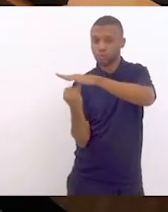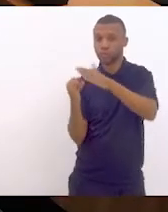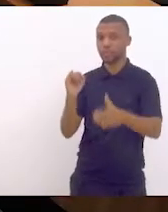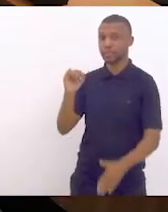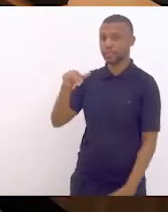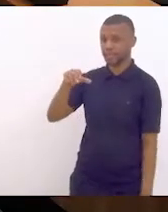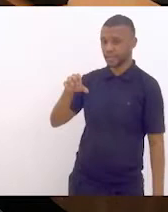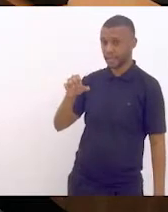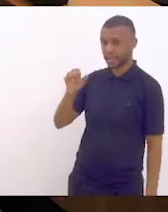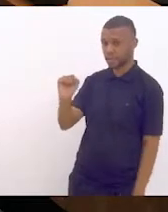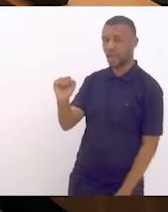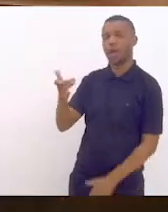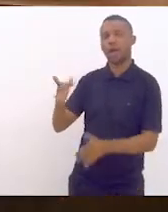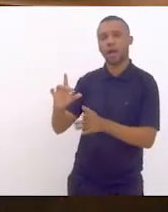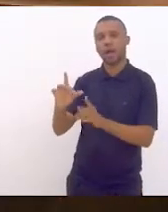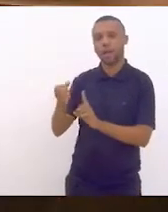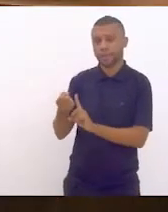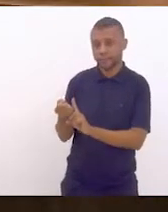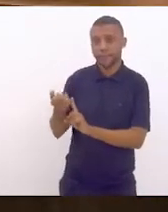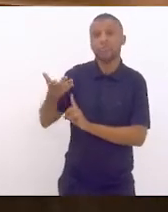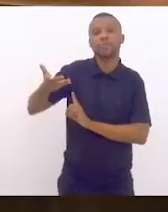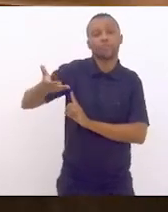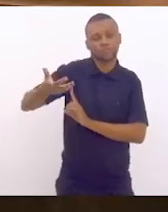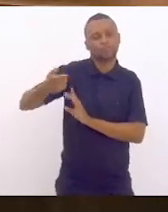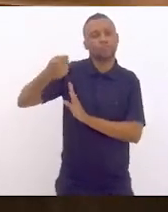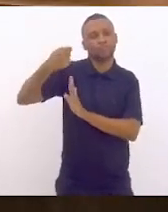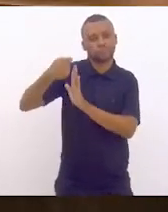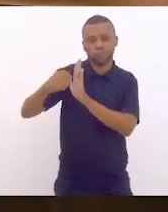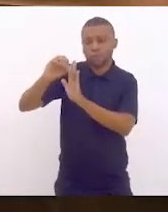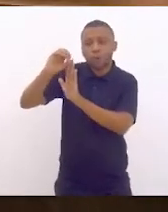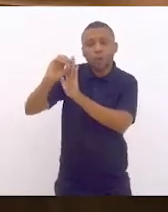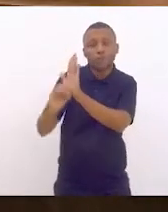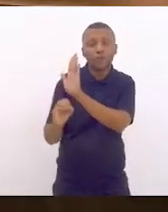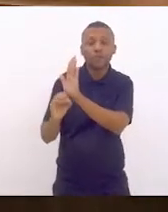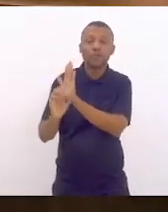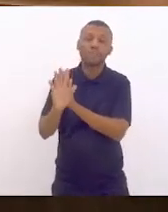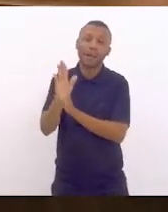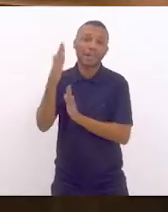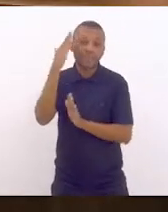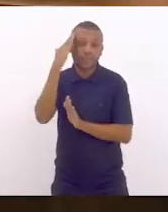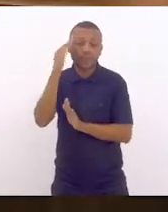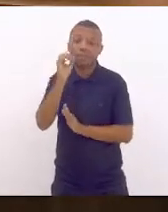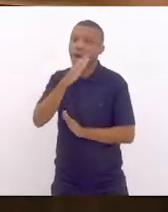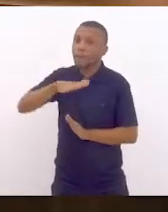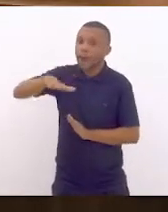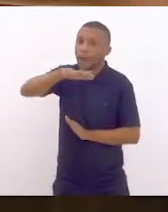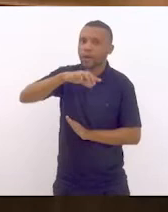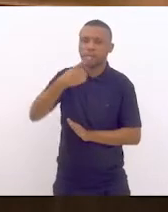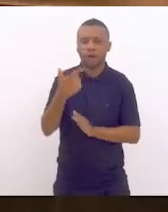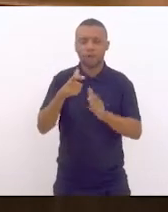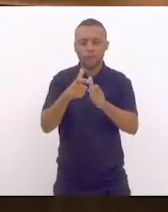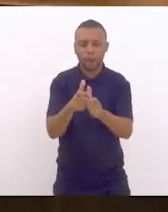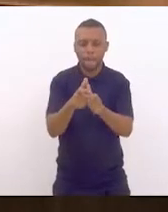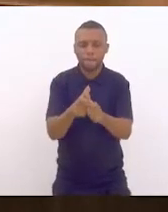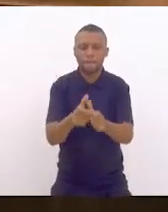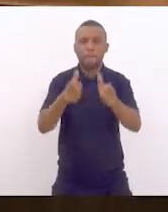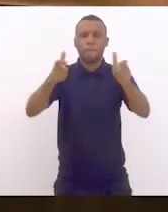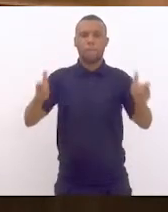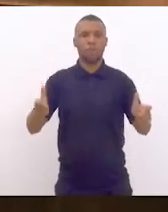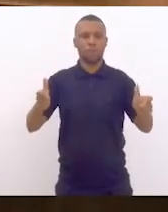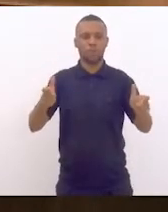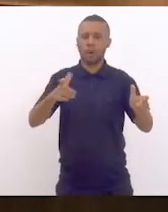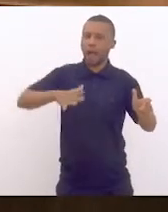se manifestou. E a nossa preocupação, embora seja uma área, quer dizer, quando nós duplicamos o parque, deputado Luiz Paulo,